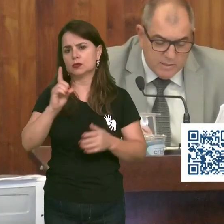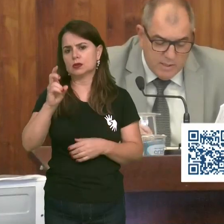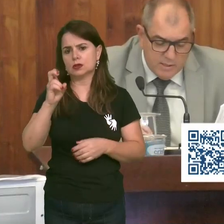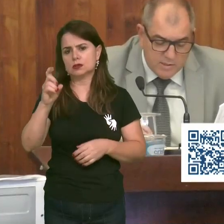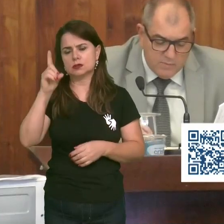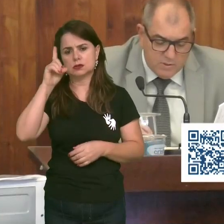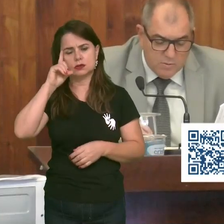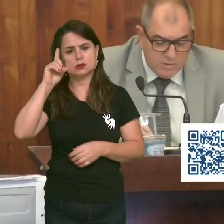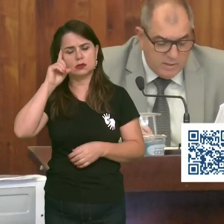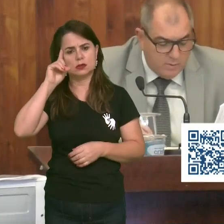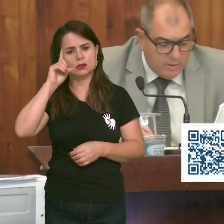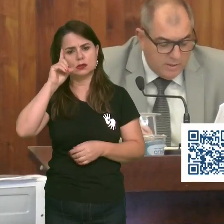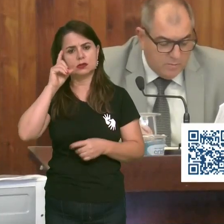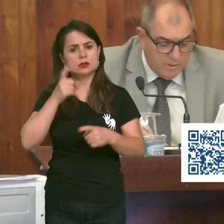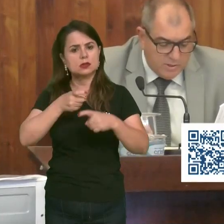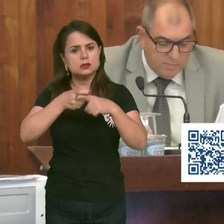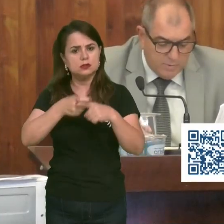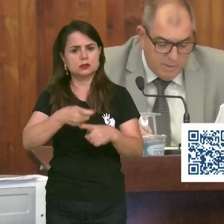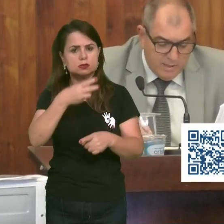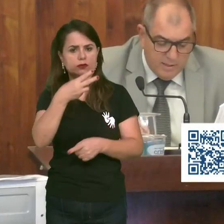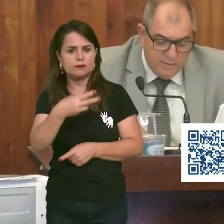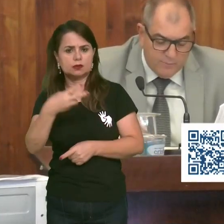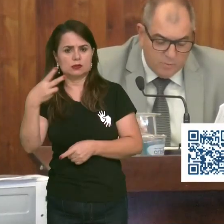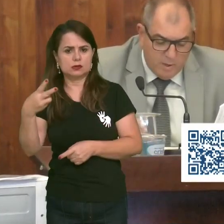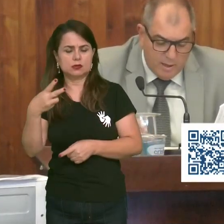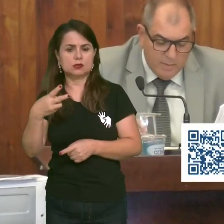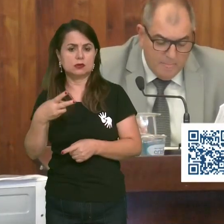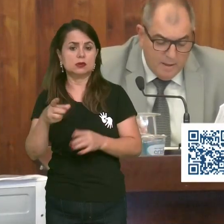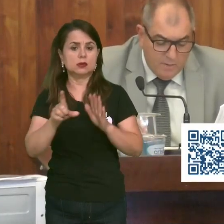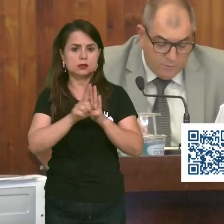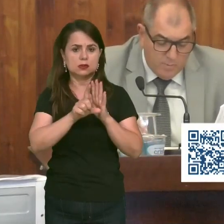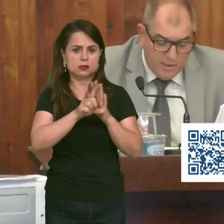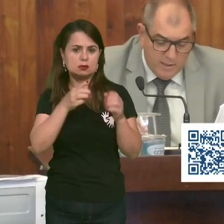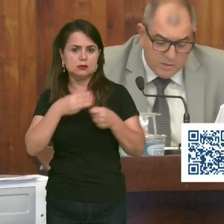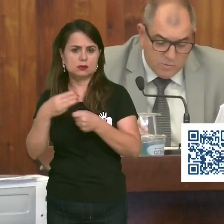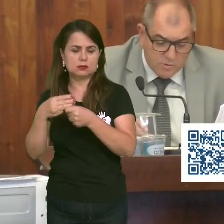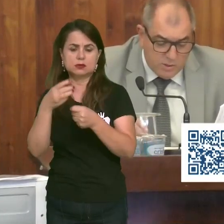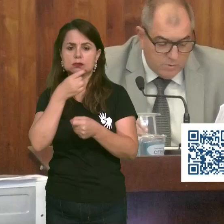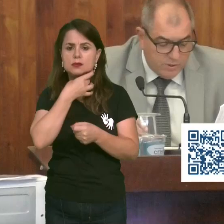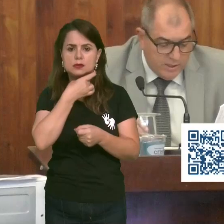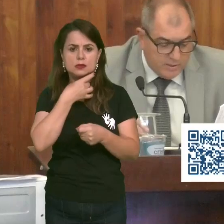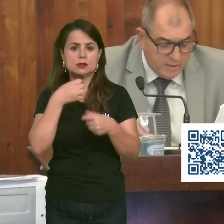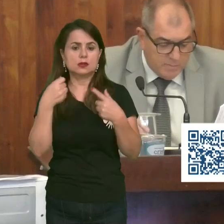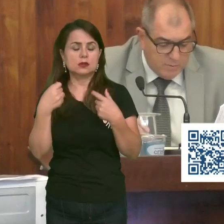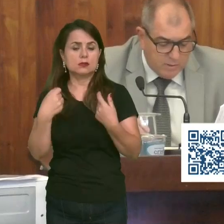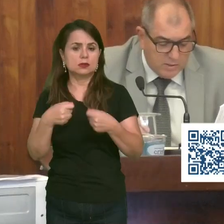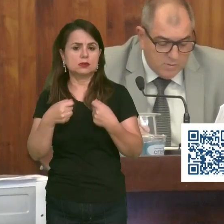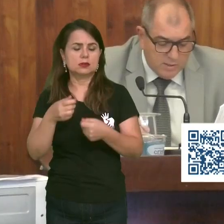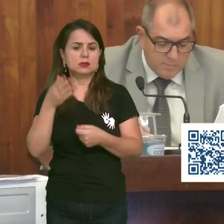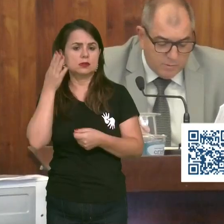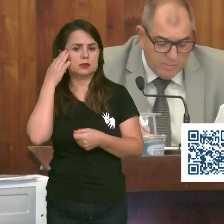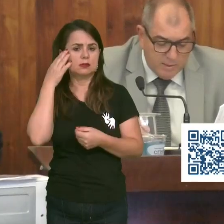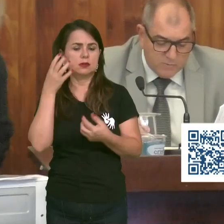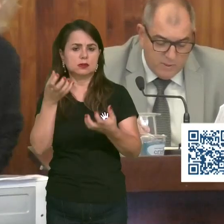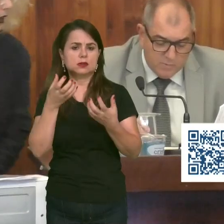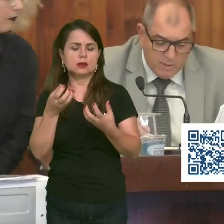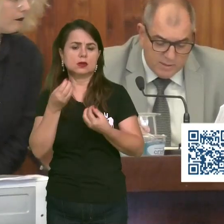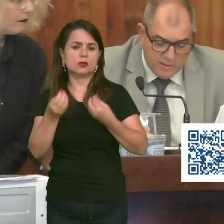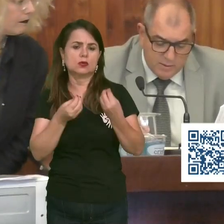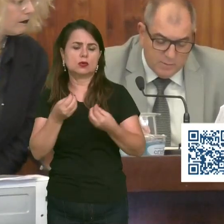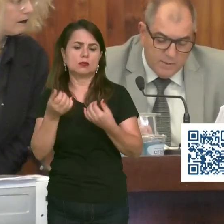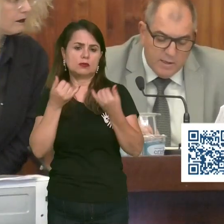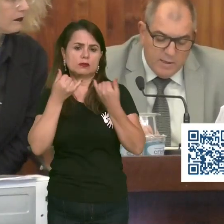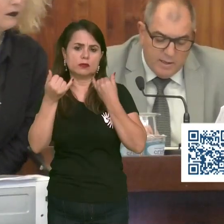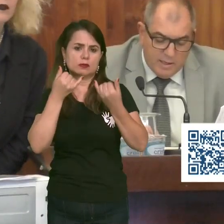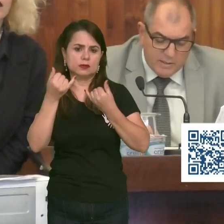artigo 16 x 22 da Lei Orgânica do Município de Marília informar informarem a solução urgentes das manutenções e apontamentos feito